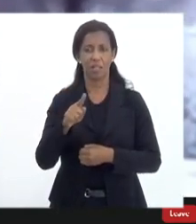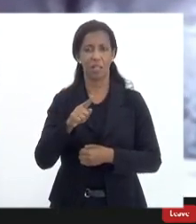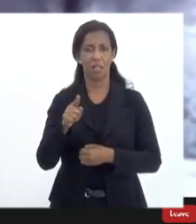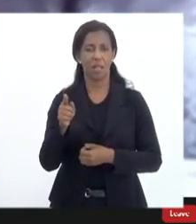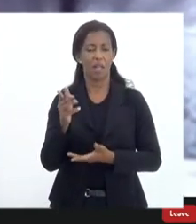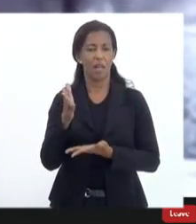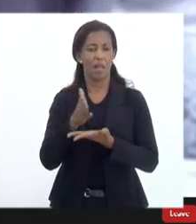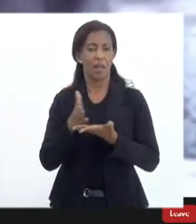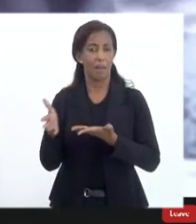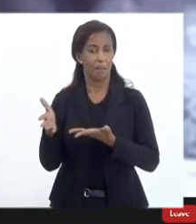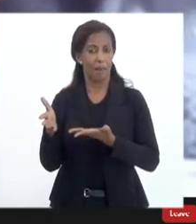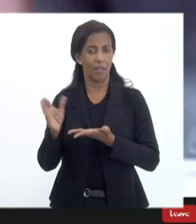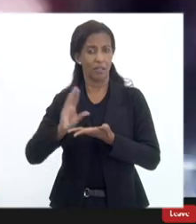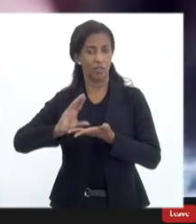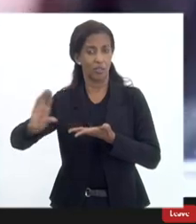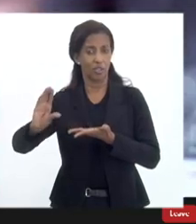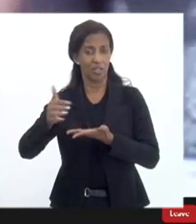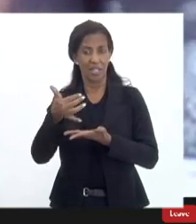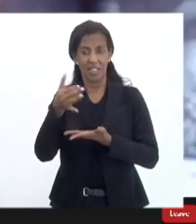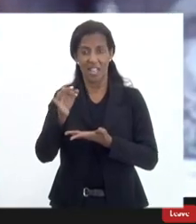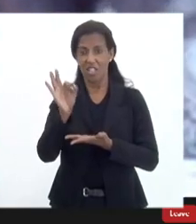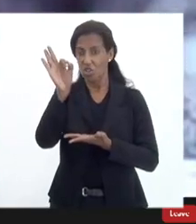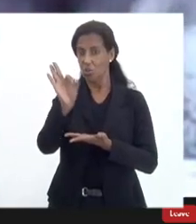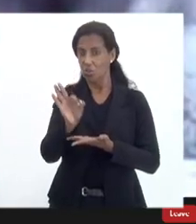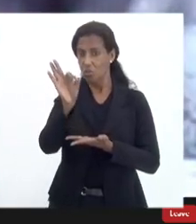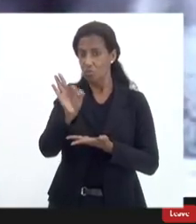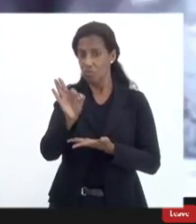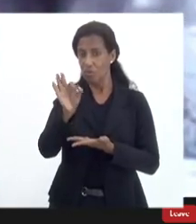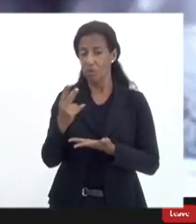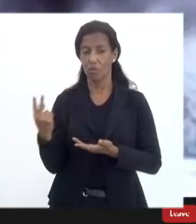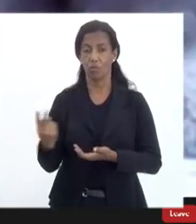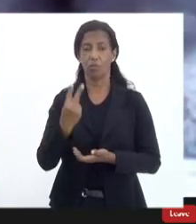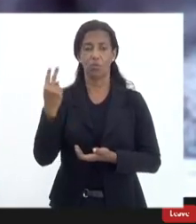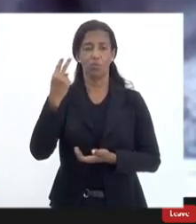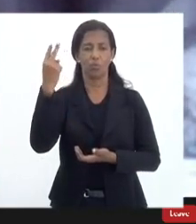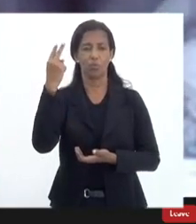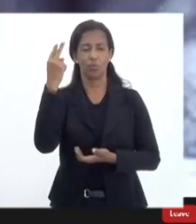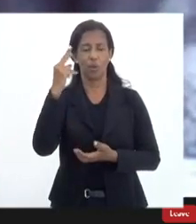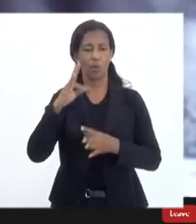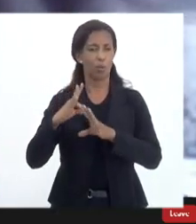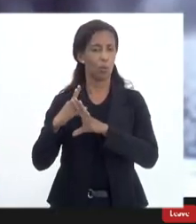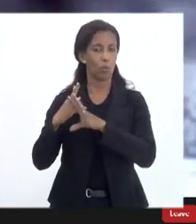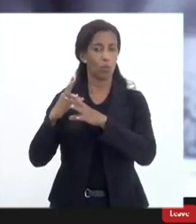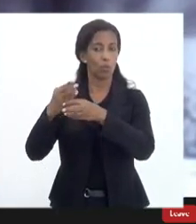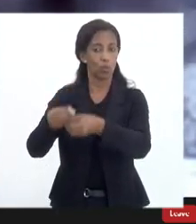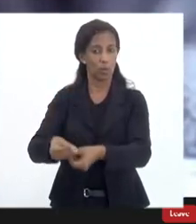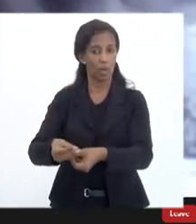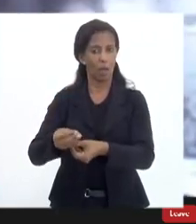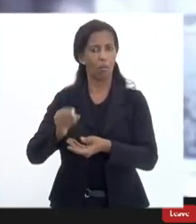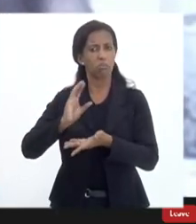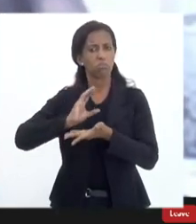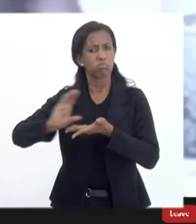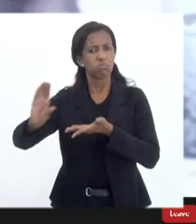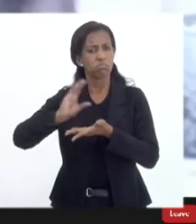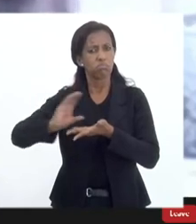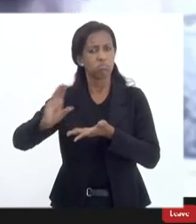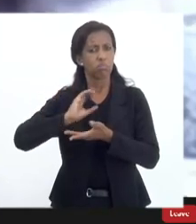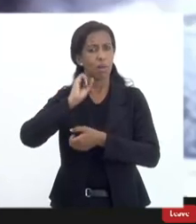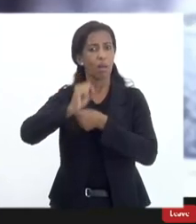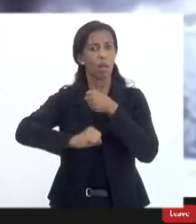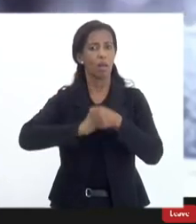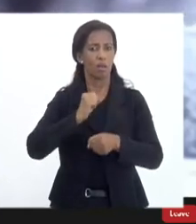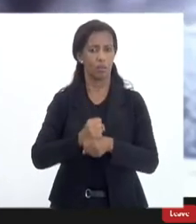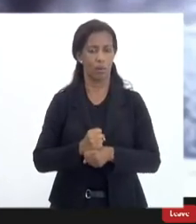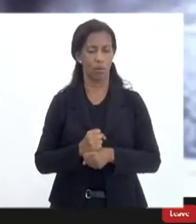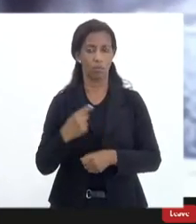parte contingenciada, nem 10% do valor previsto para os investimentos anuais.